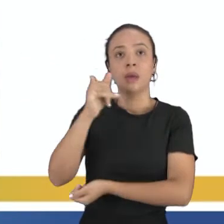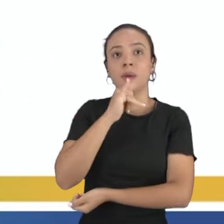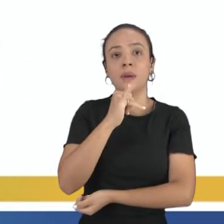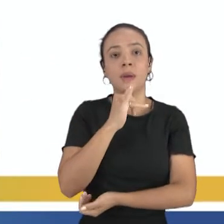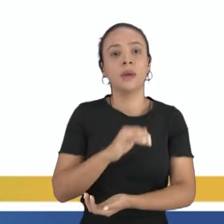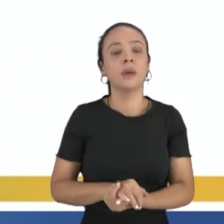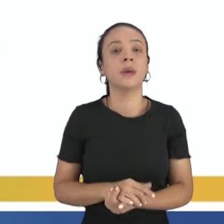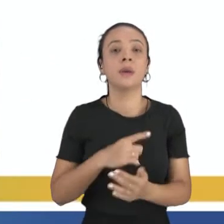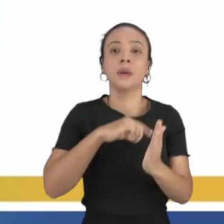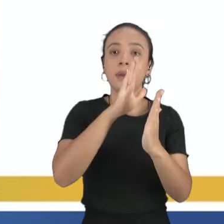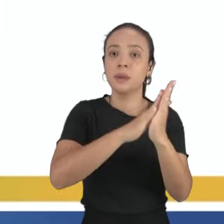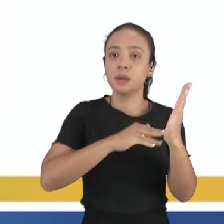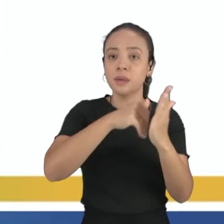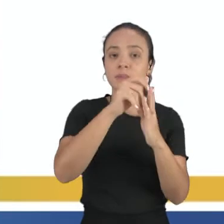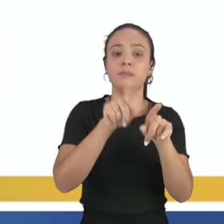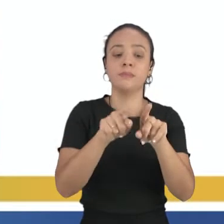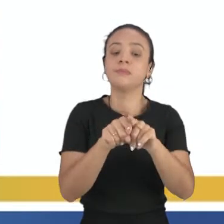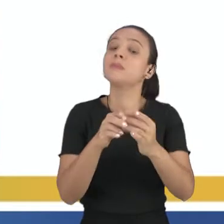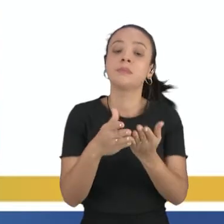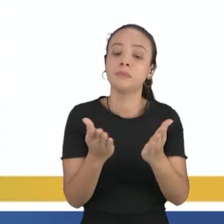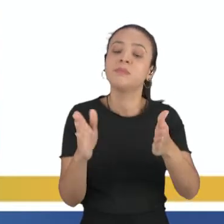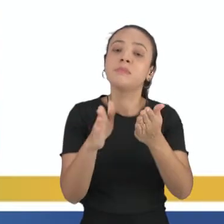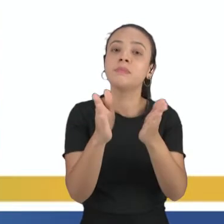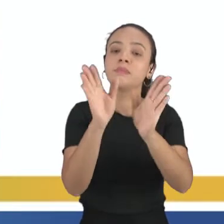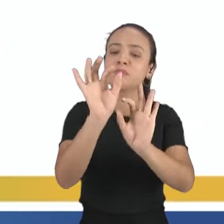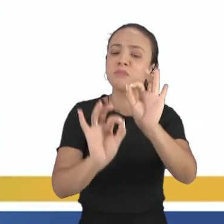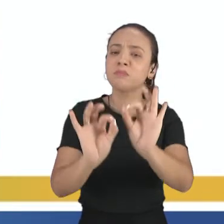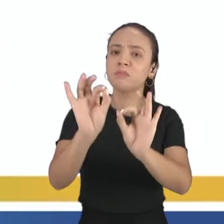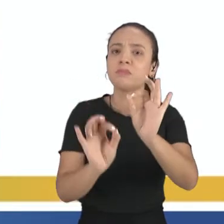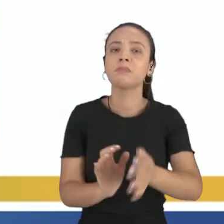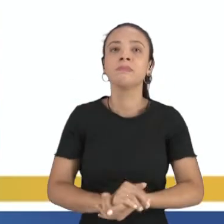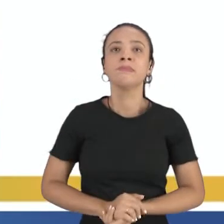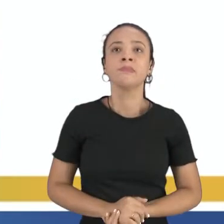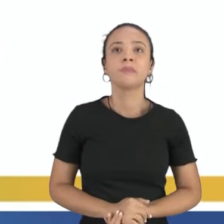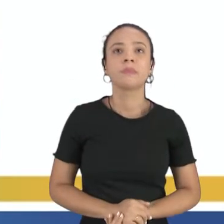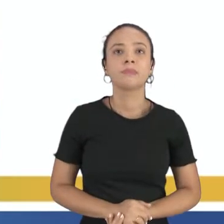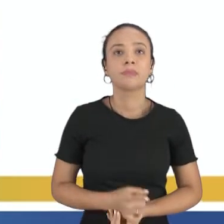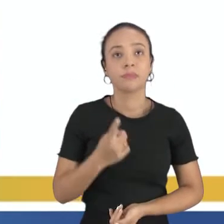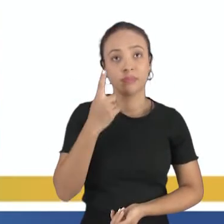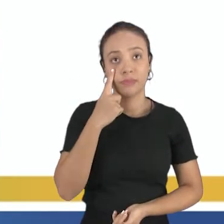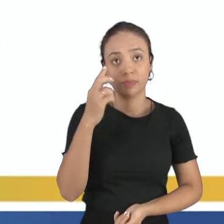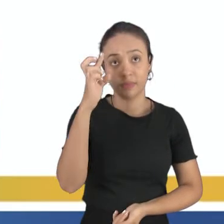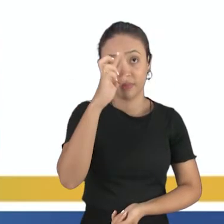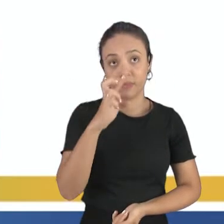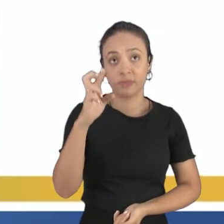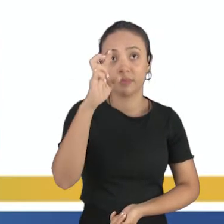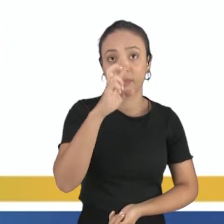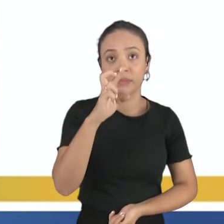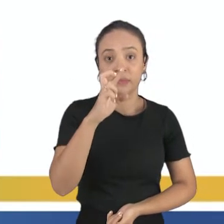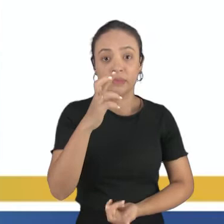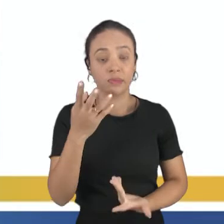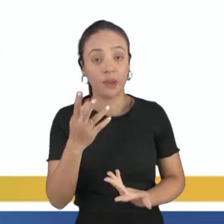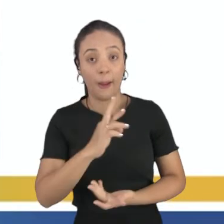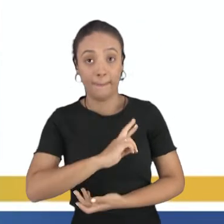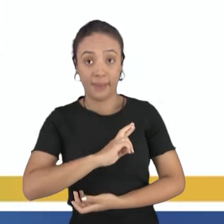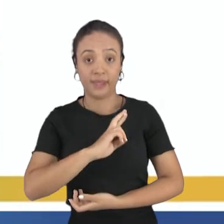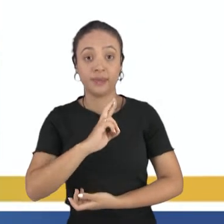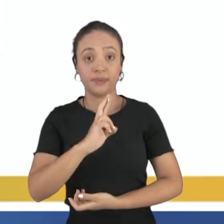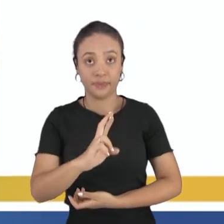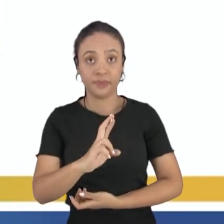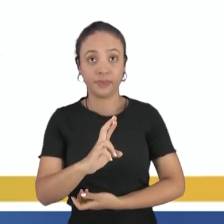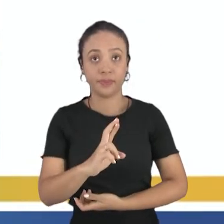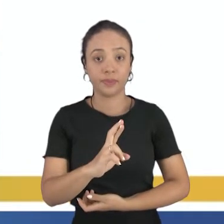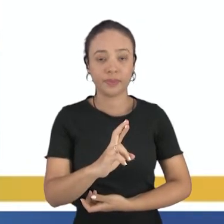a pintura e a escultura que foi se modificando conforme o tempo. E aí observem que a representação